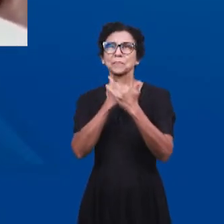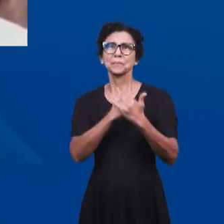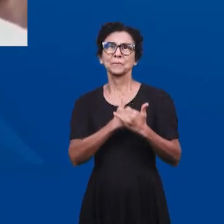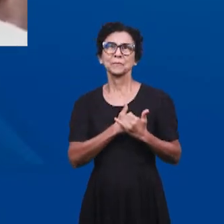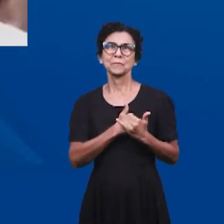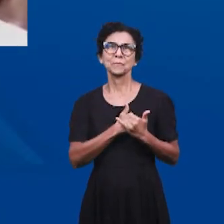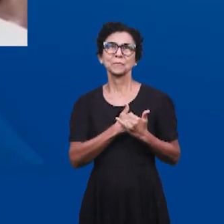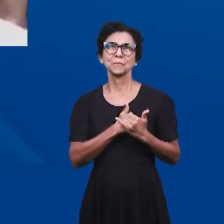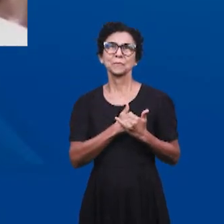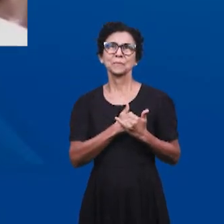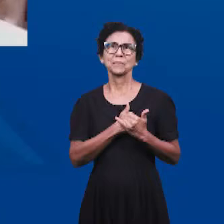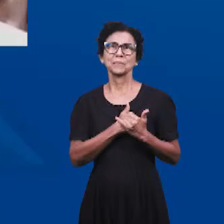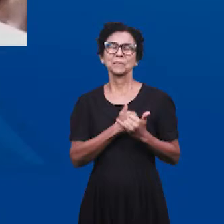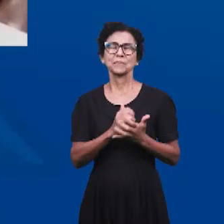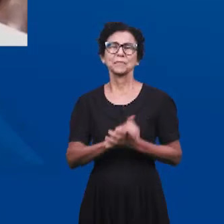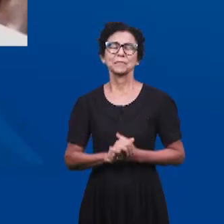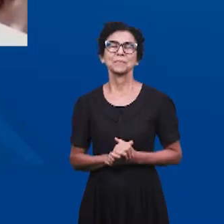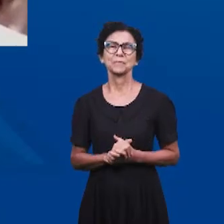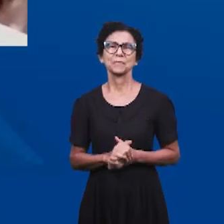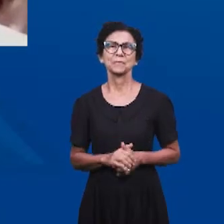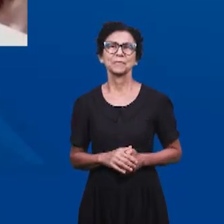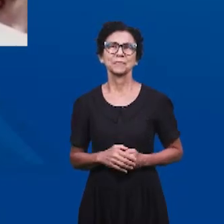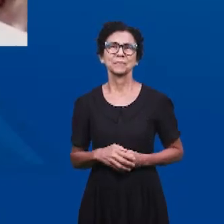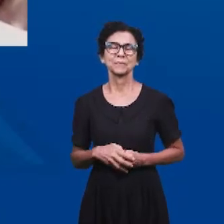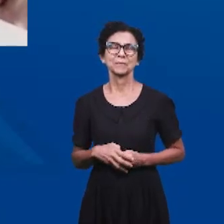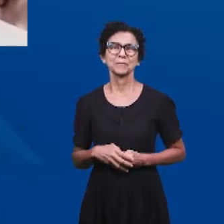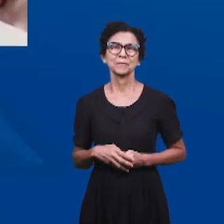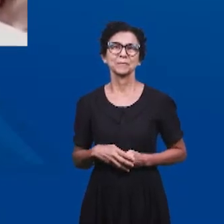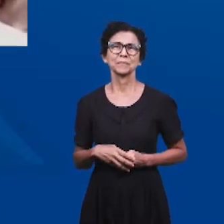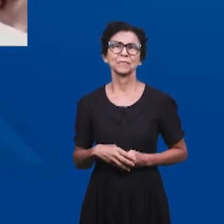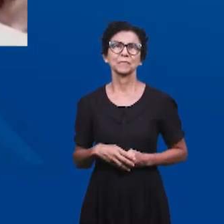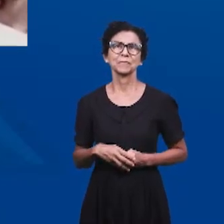nossos pecados. Aquele que nos ama pelo